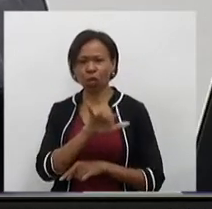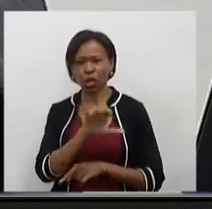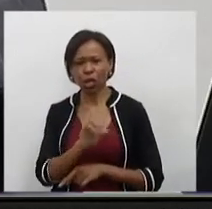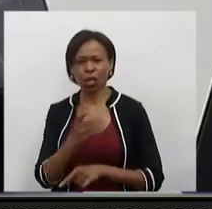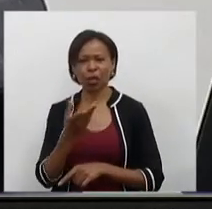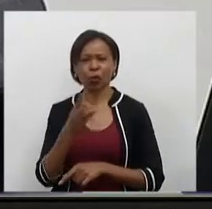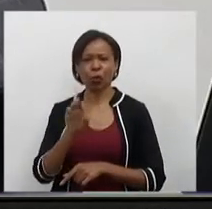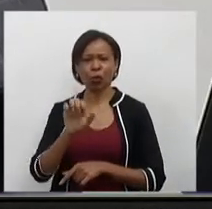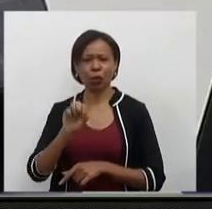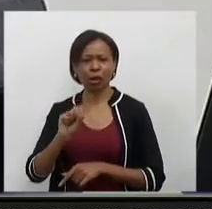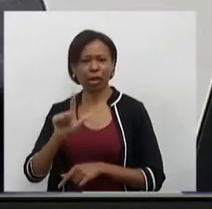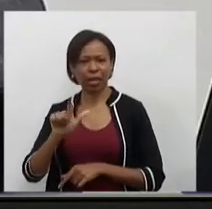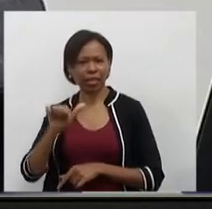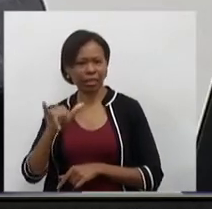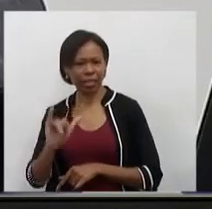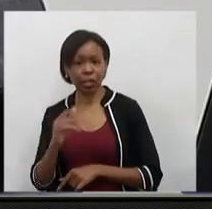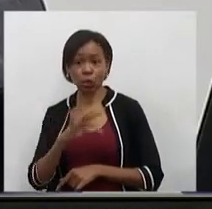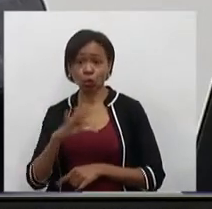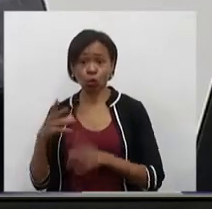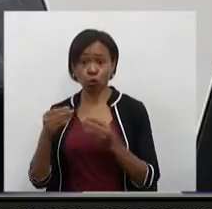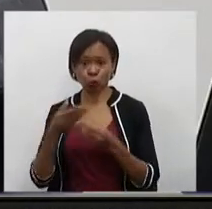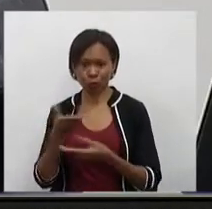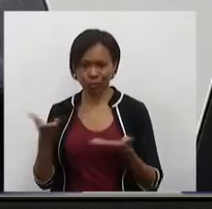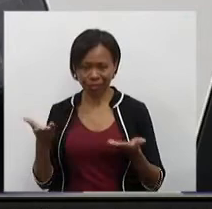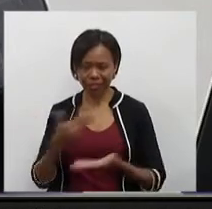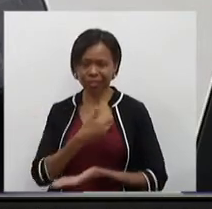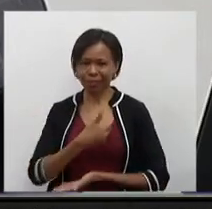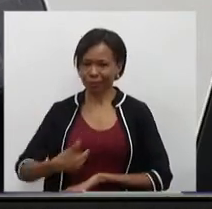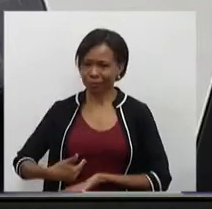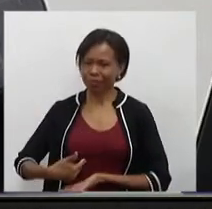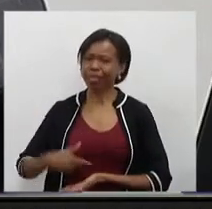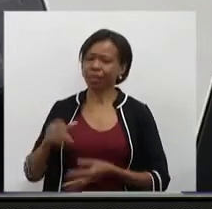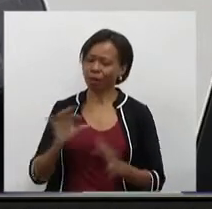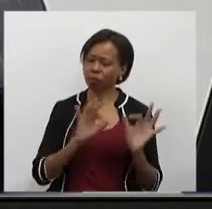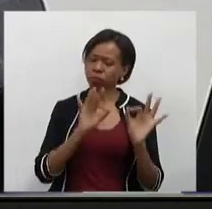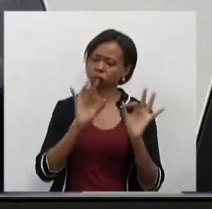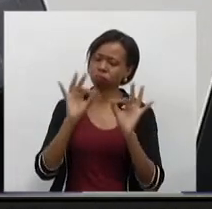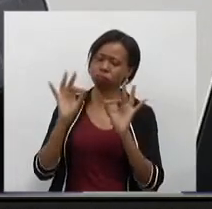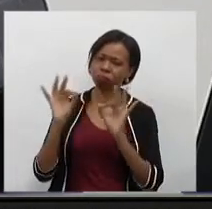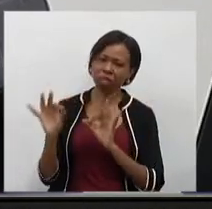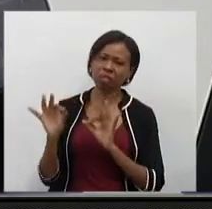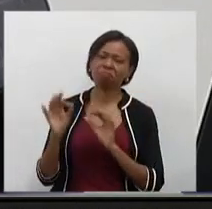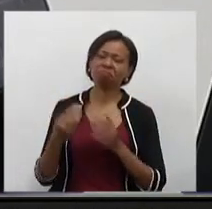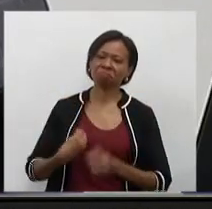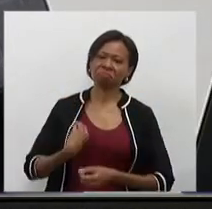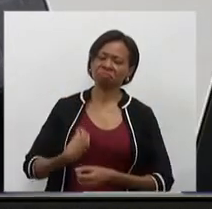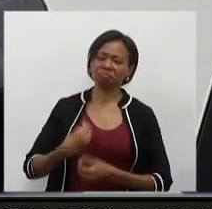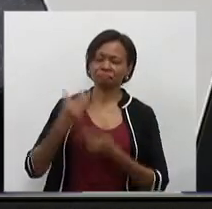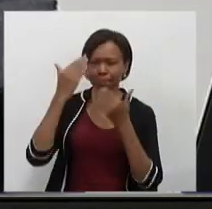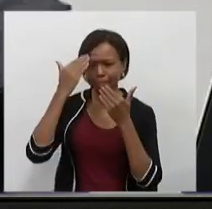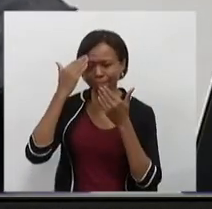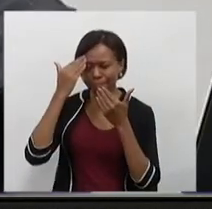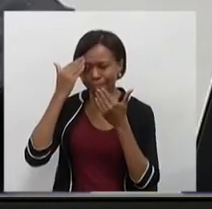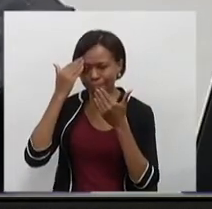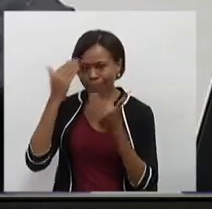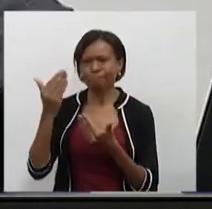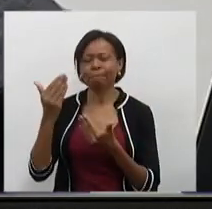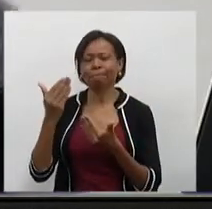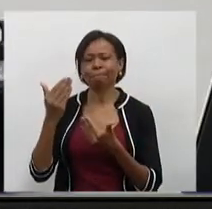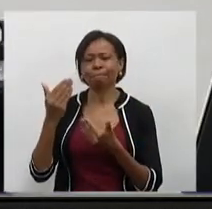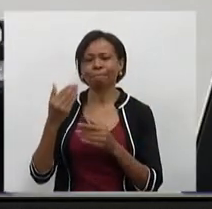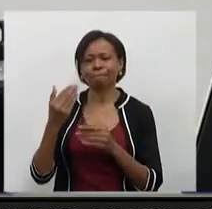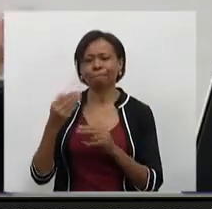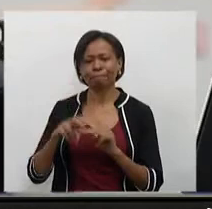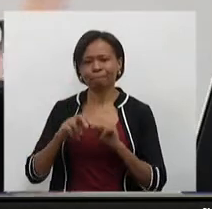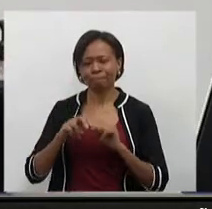governo ouvindo aí atenciosamente, com muito carinho. A gente tem a agradecer, temos que agradecer muito vocês por essa,